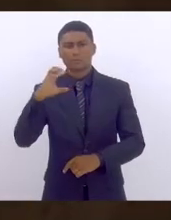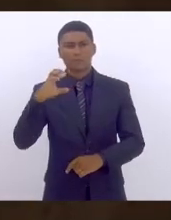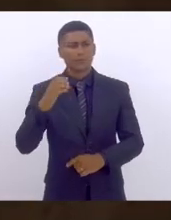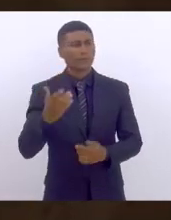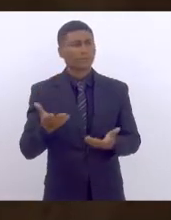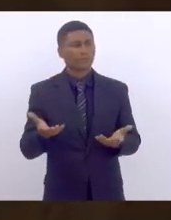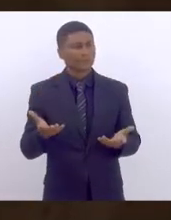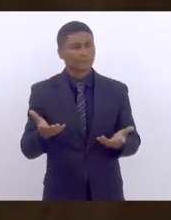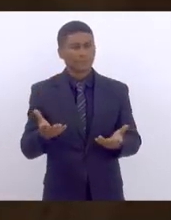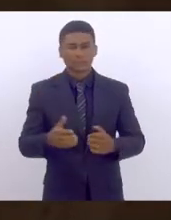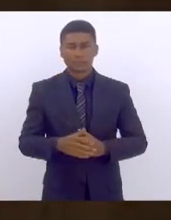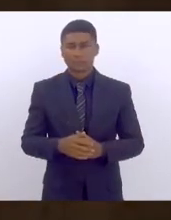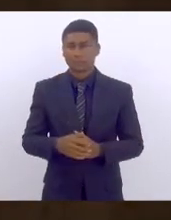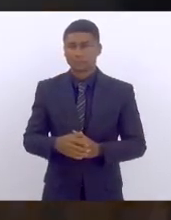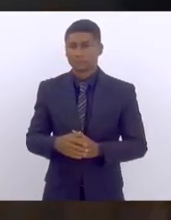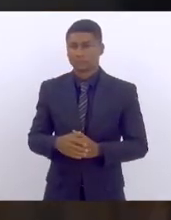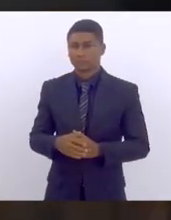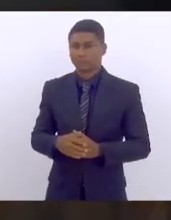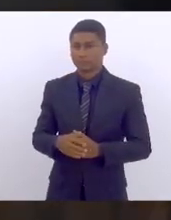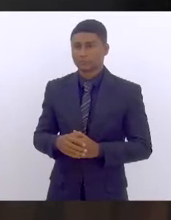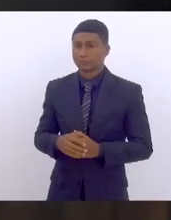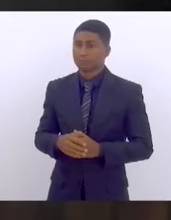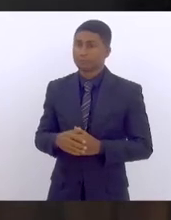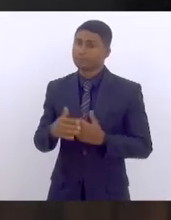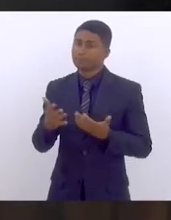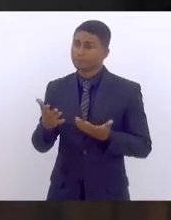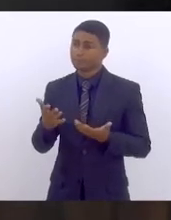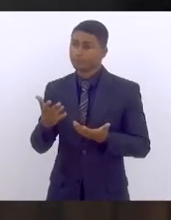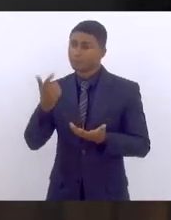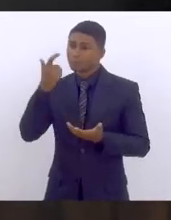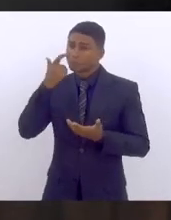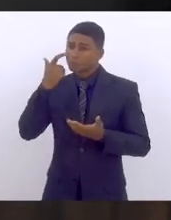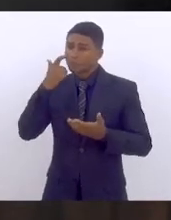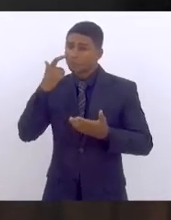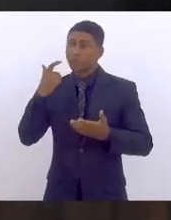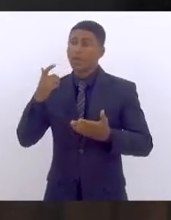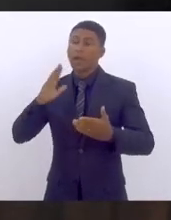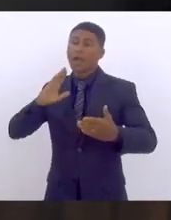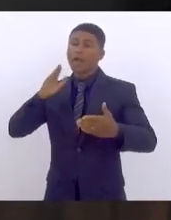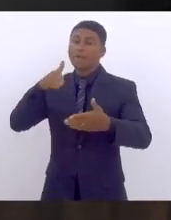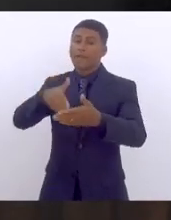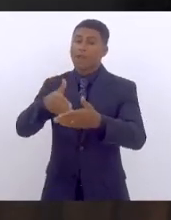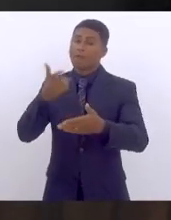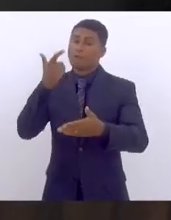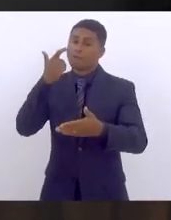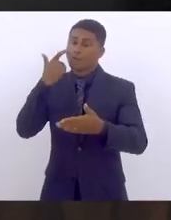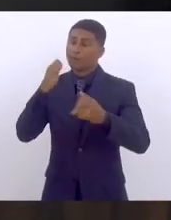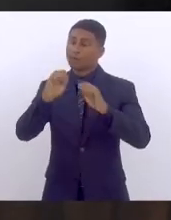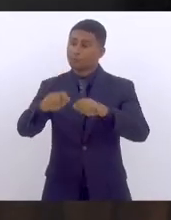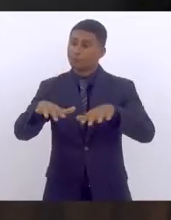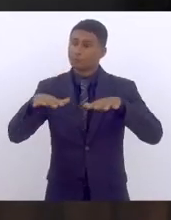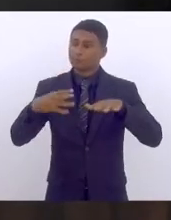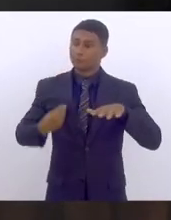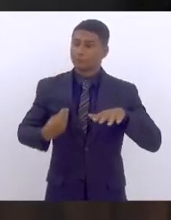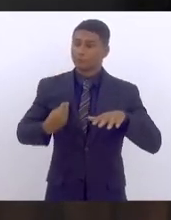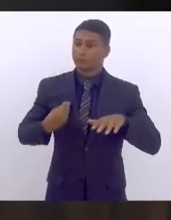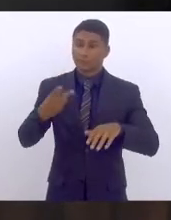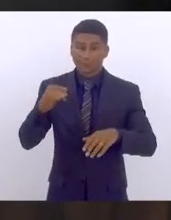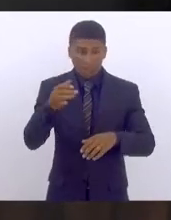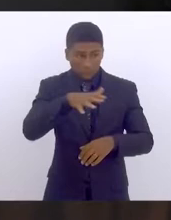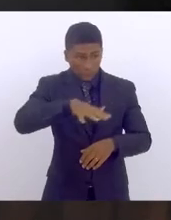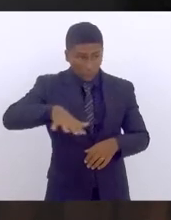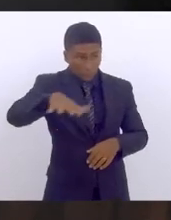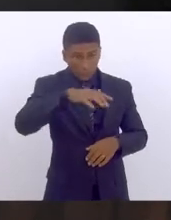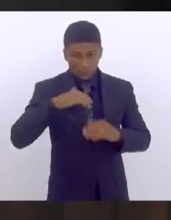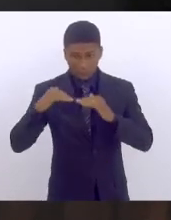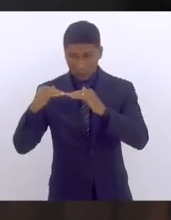Na verdade, a gente vai... A gente pode até deixar para o final para ver se tem quórum, se o plenário assim concordar.